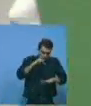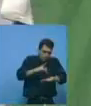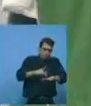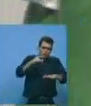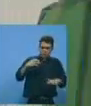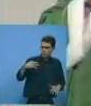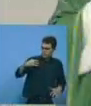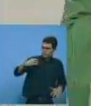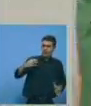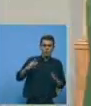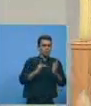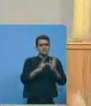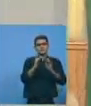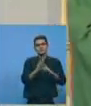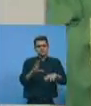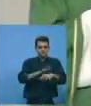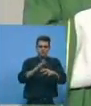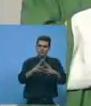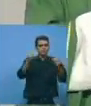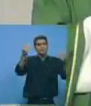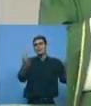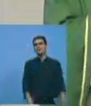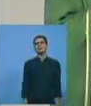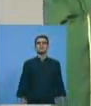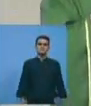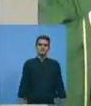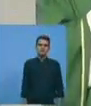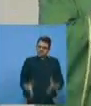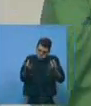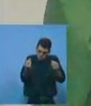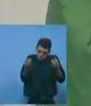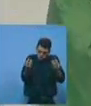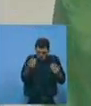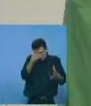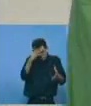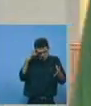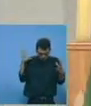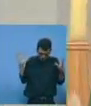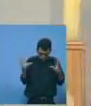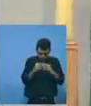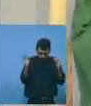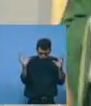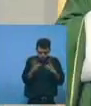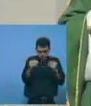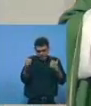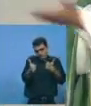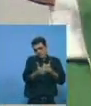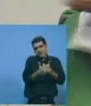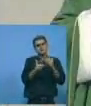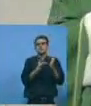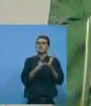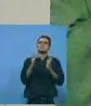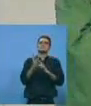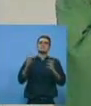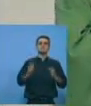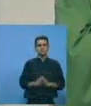nessa festa maravilhosa de milhares de pessoas, não basta, não basta eu estar celebrando essa Eucaristia, ou concelebrando, ou cantando, ou tocando, ou